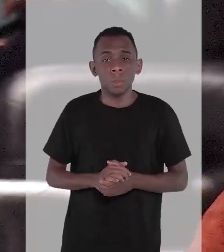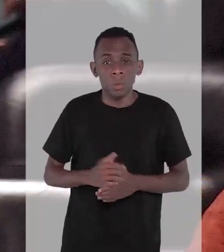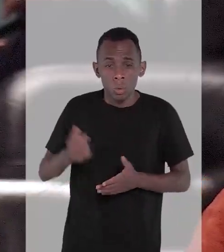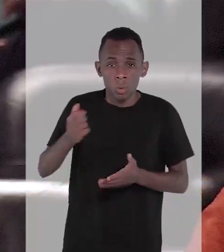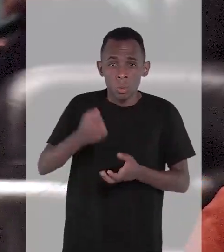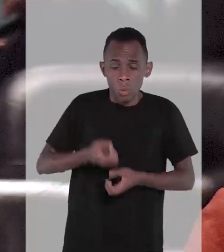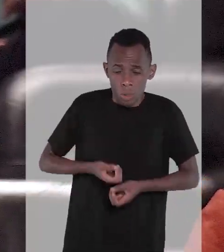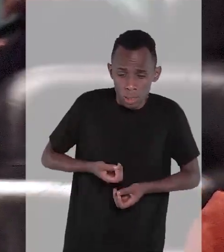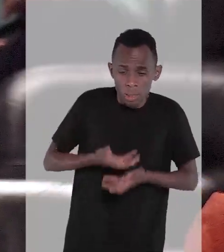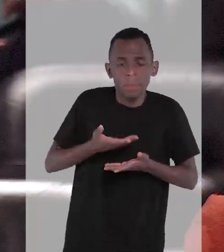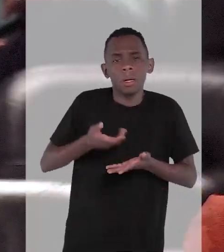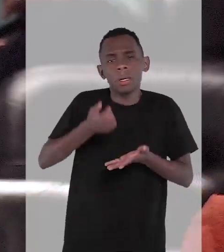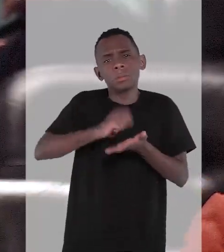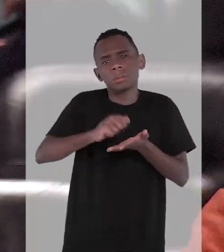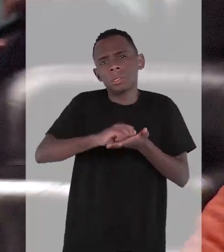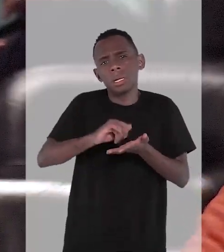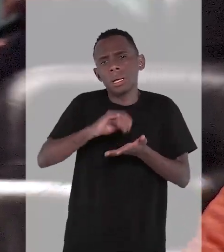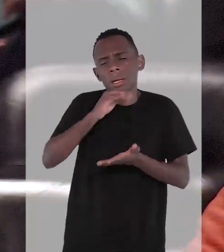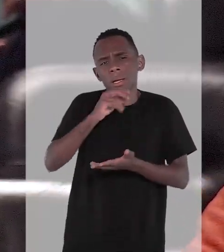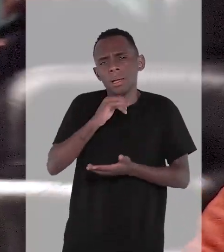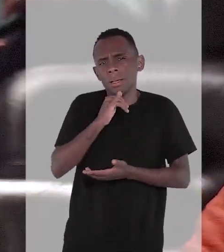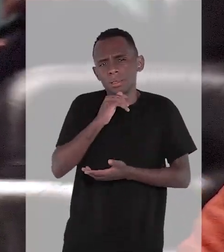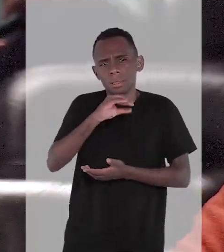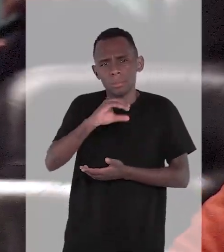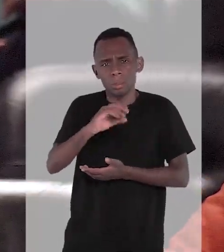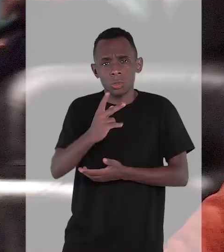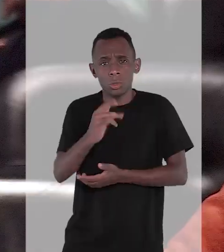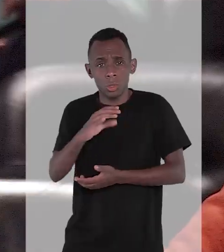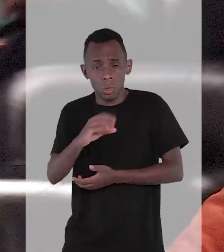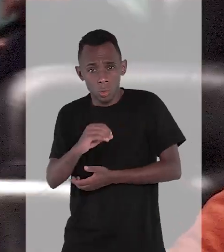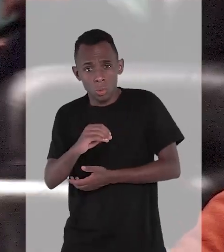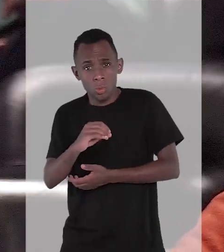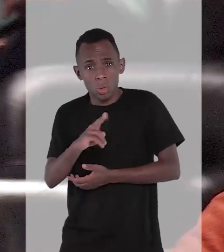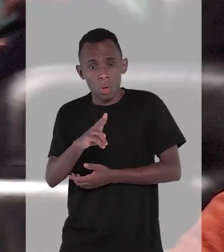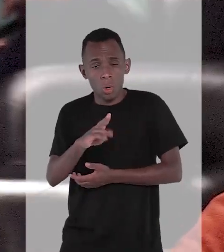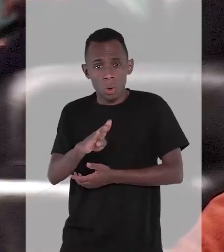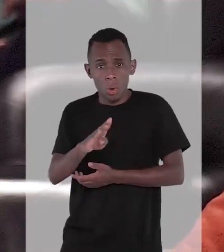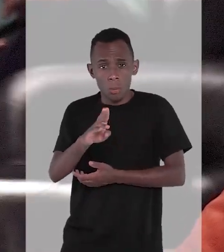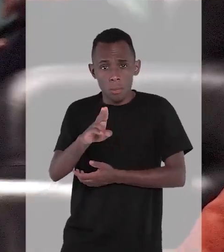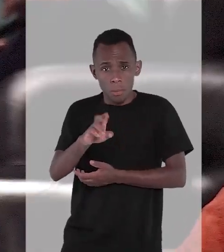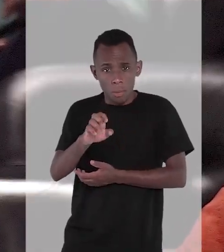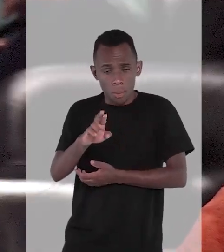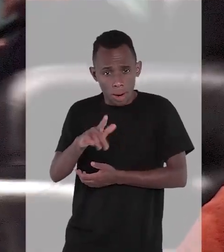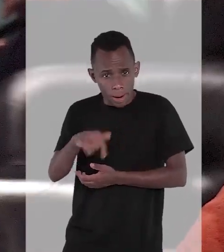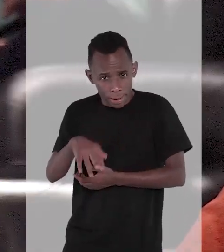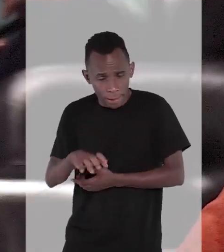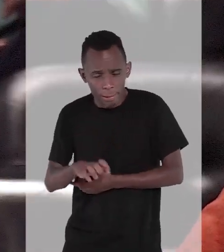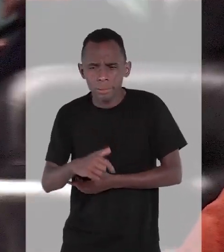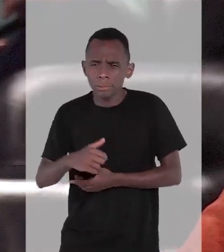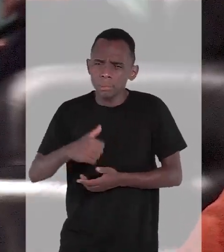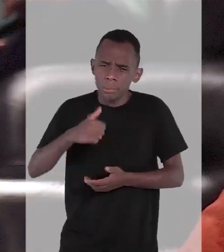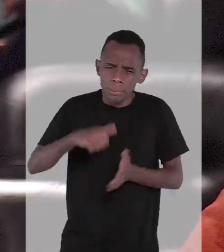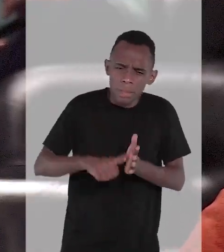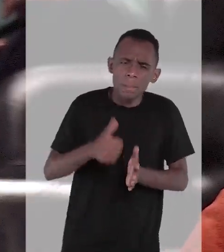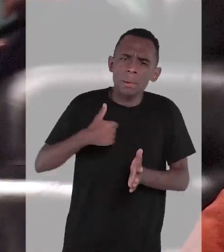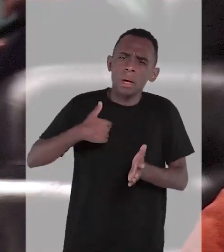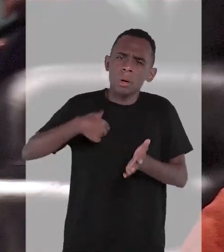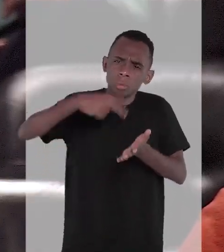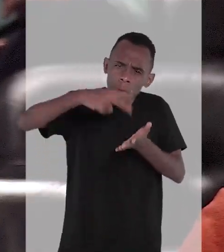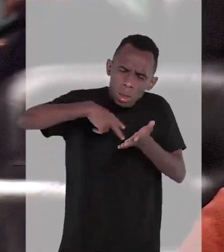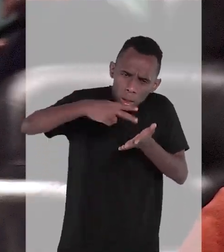um compositor de música. Vamos pegar um exemplo aí, o Chico Buarque. Quando eu fui ler o primeiro livro do Chico, eu fiquei